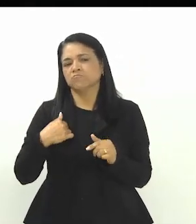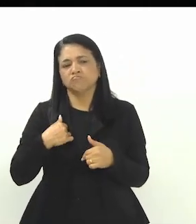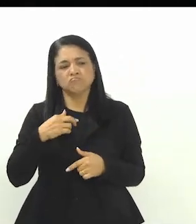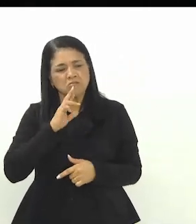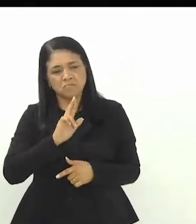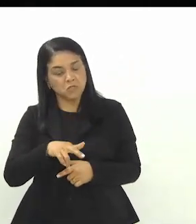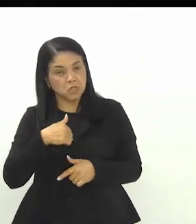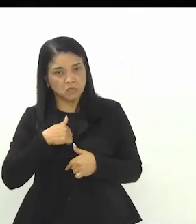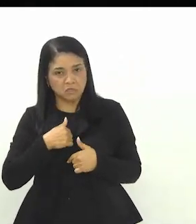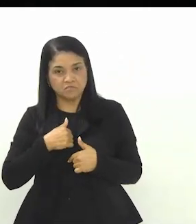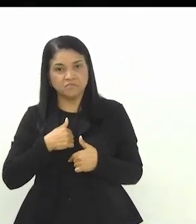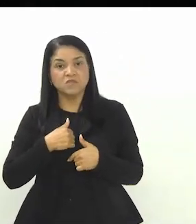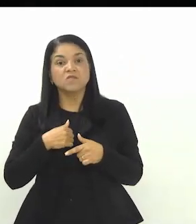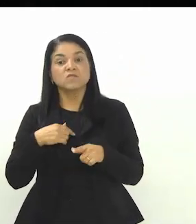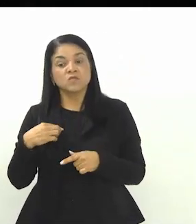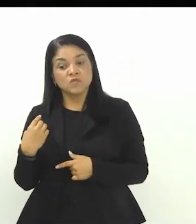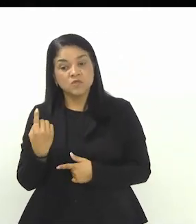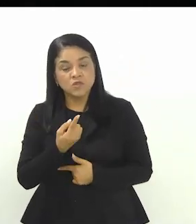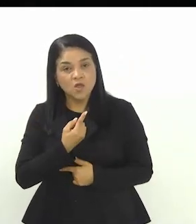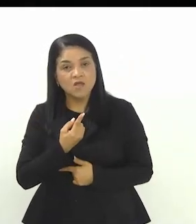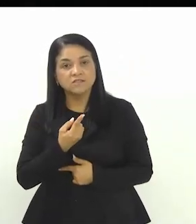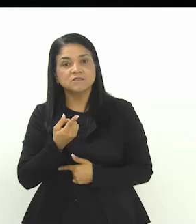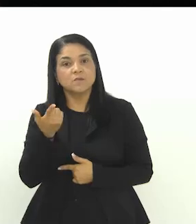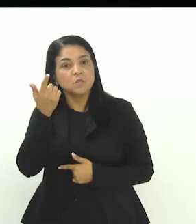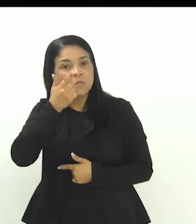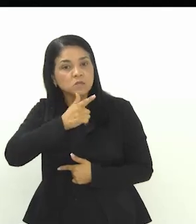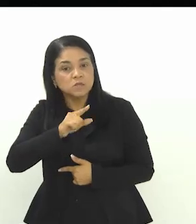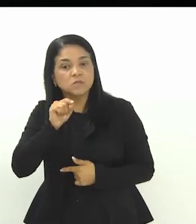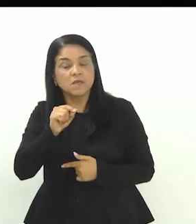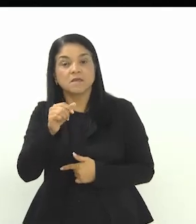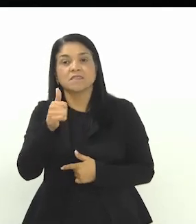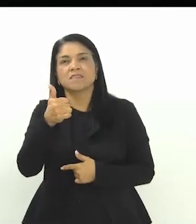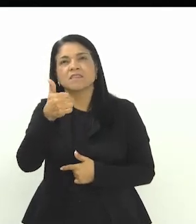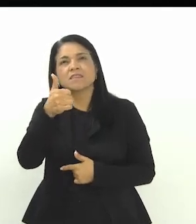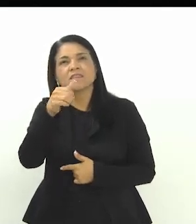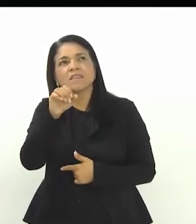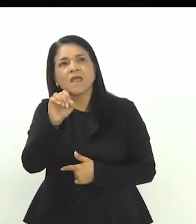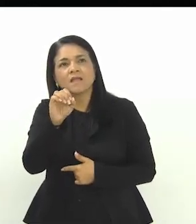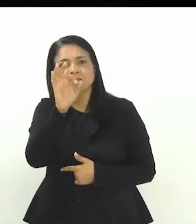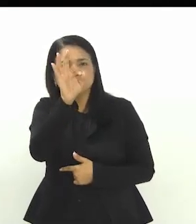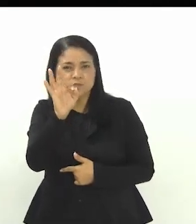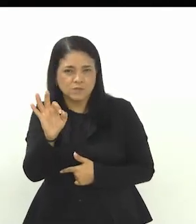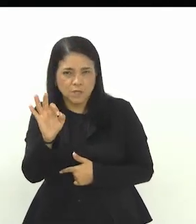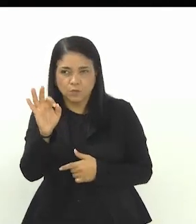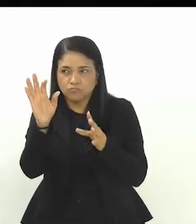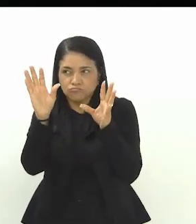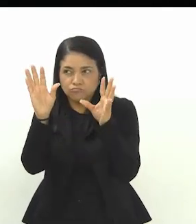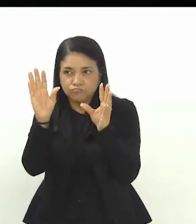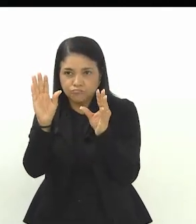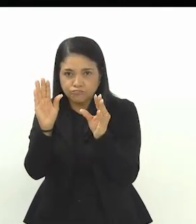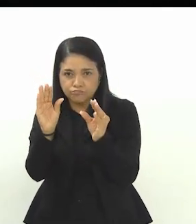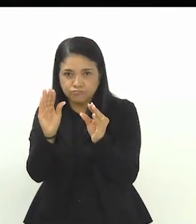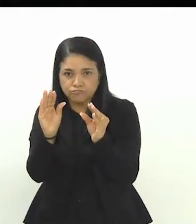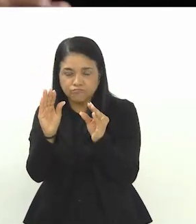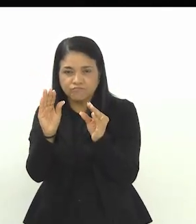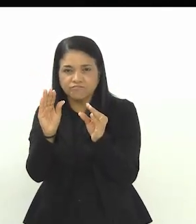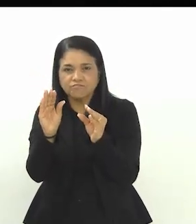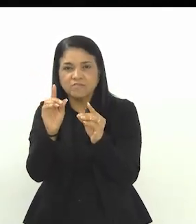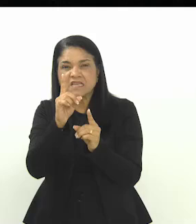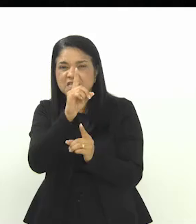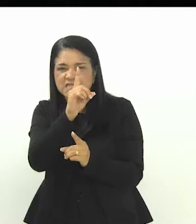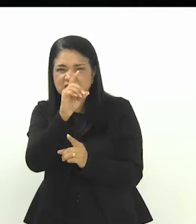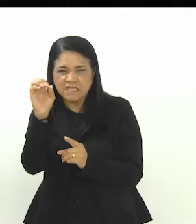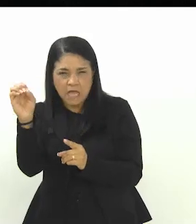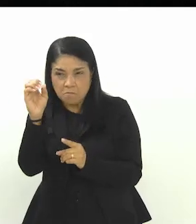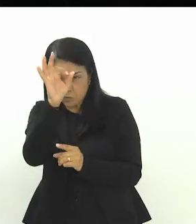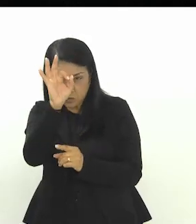nada? Nada. Vamos... O que a gente conseguiu foi baixar 10% da luminosidade. Juro pra você.